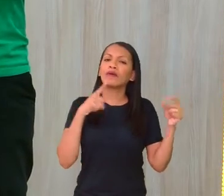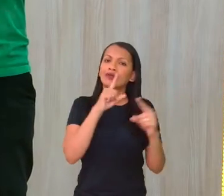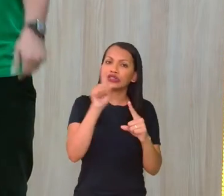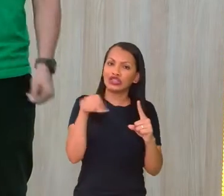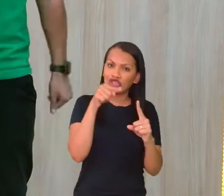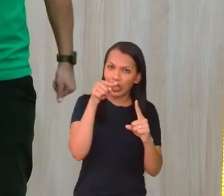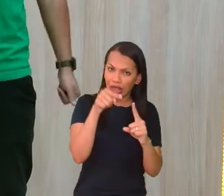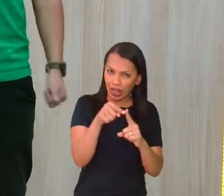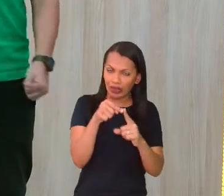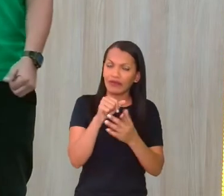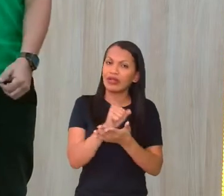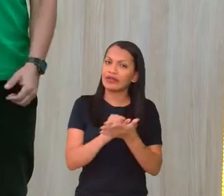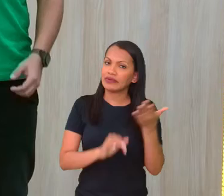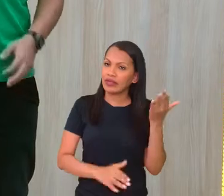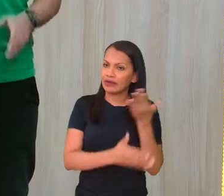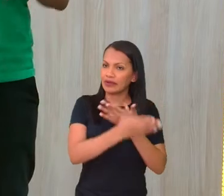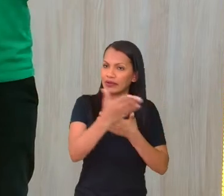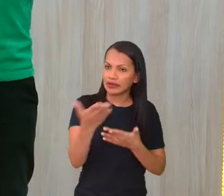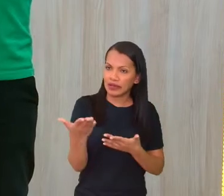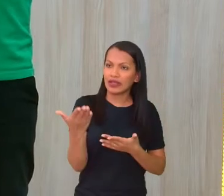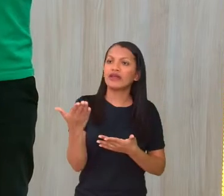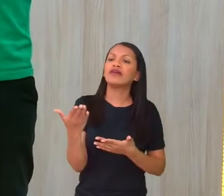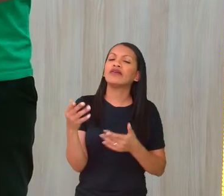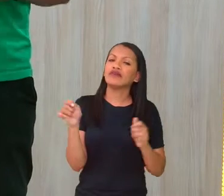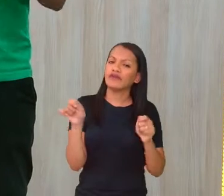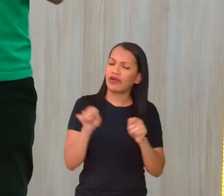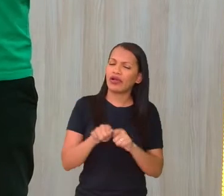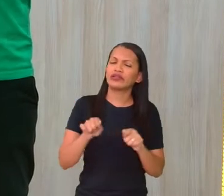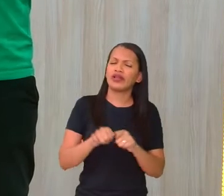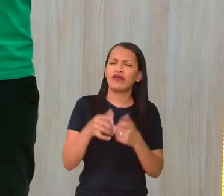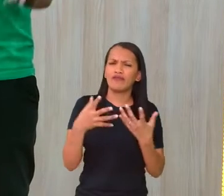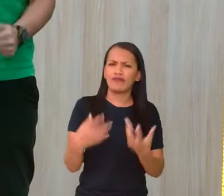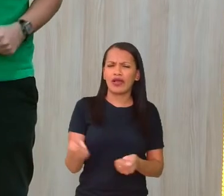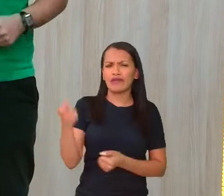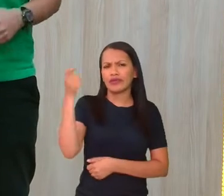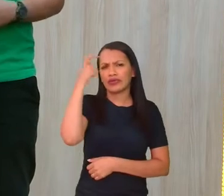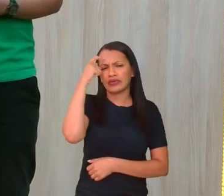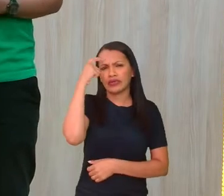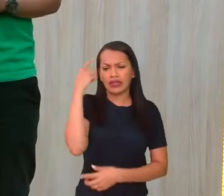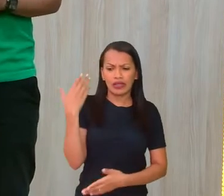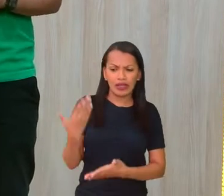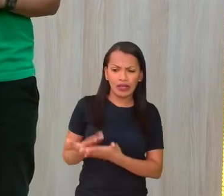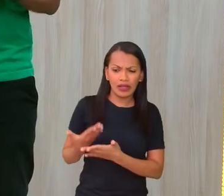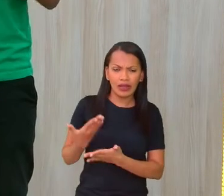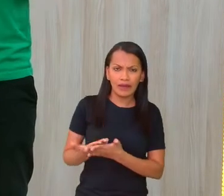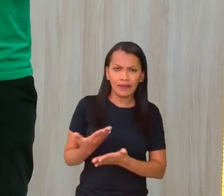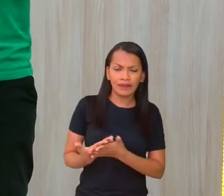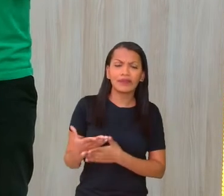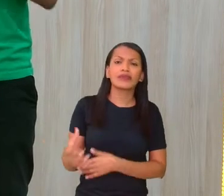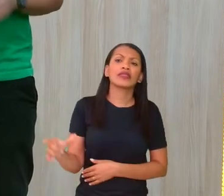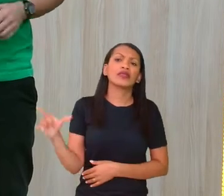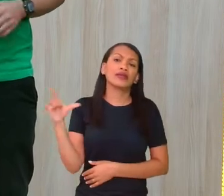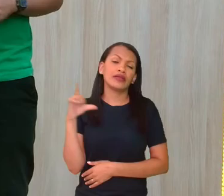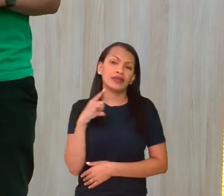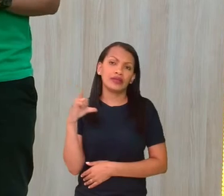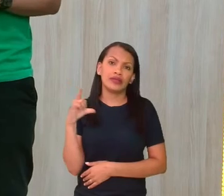fica essa tarefinha aí para vocês, vamos se conscientizar, vamos estudar, né, para que a gente tenha